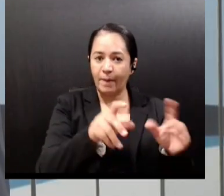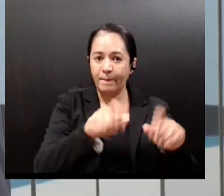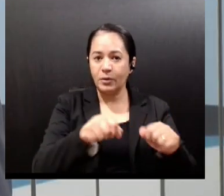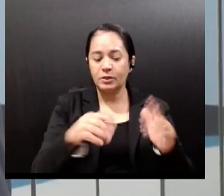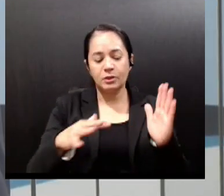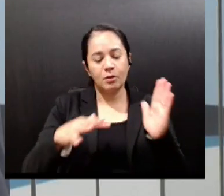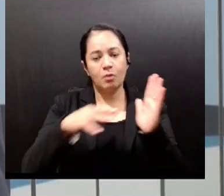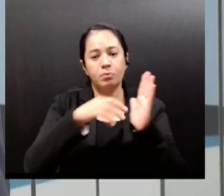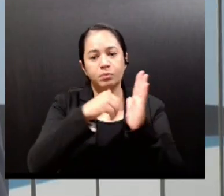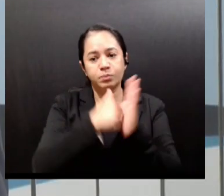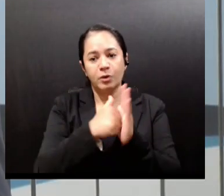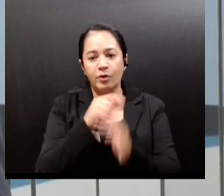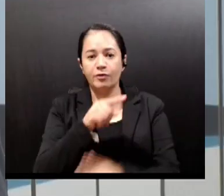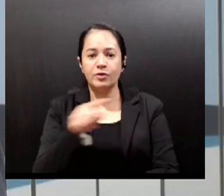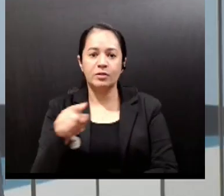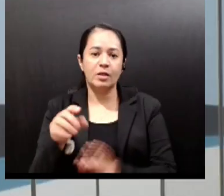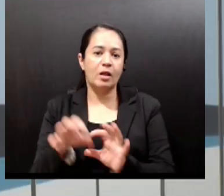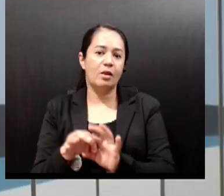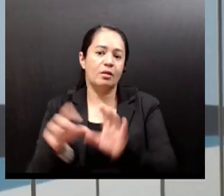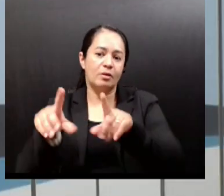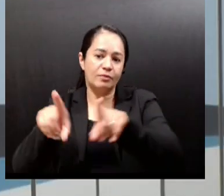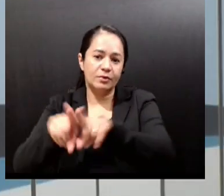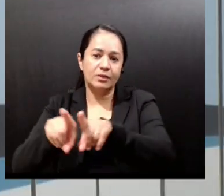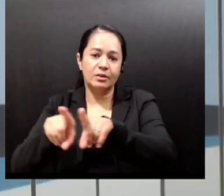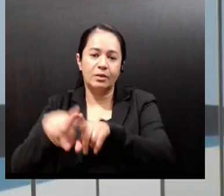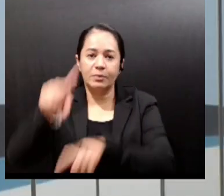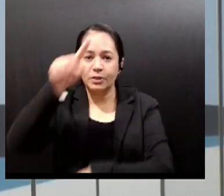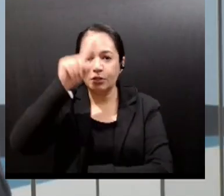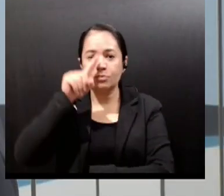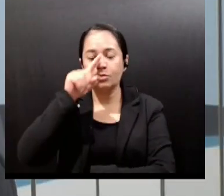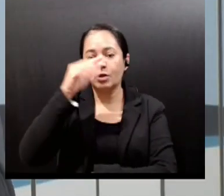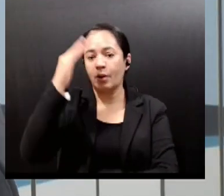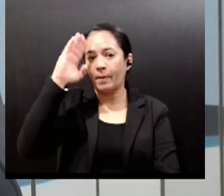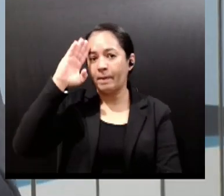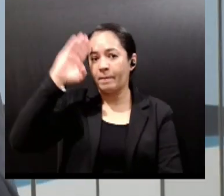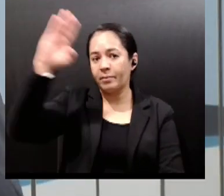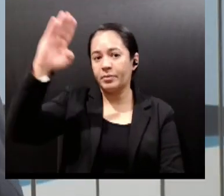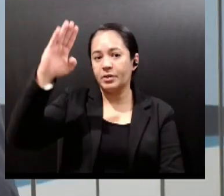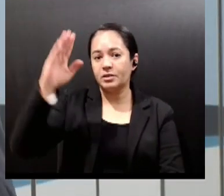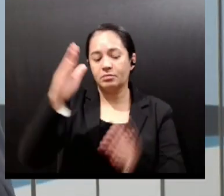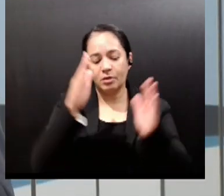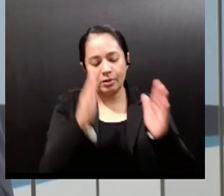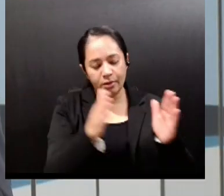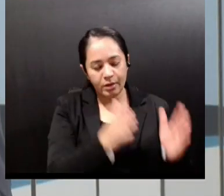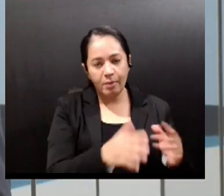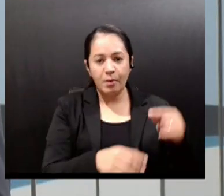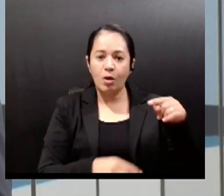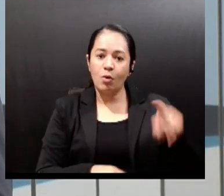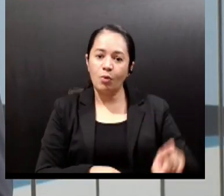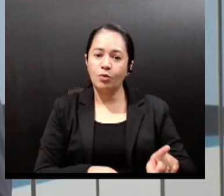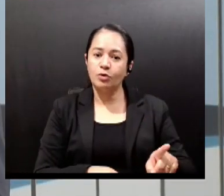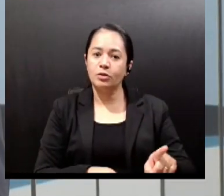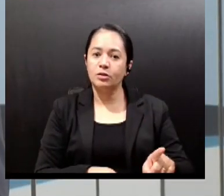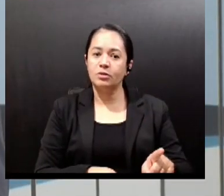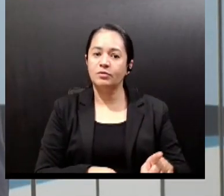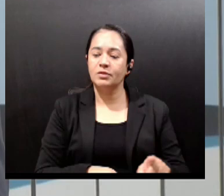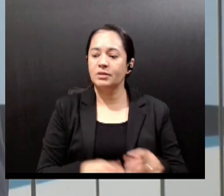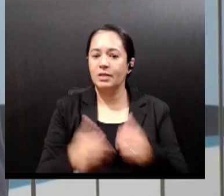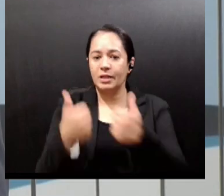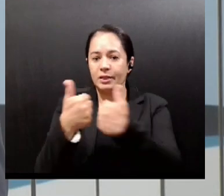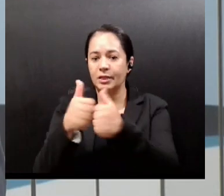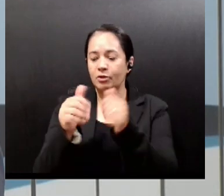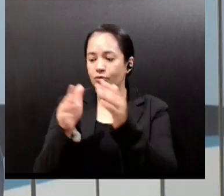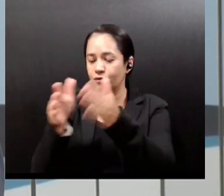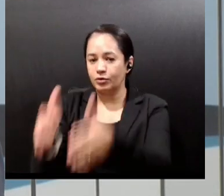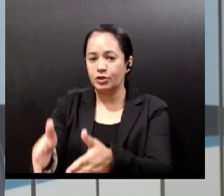está livre também de riscos, principalmente naquela última etapa, quando você chega no terminal de ônibus e precisa ir na sua